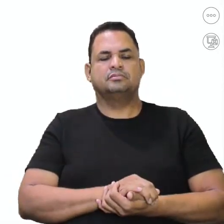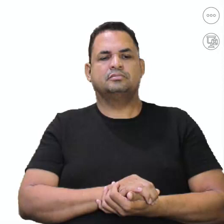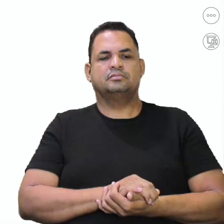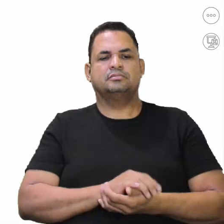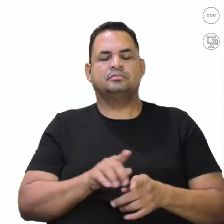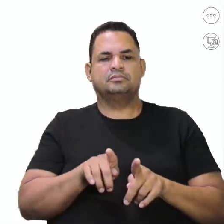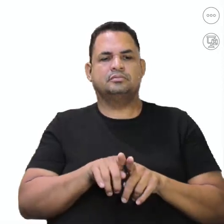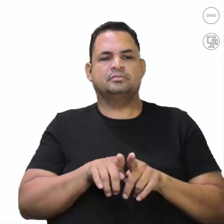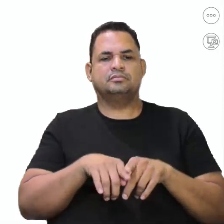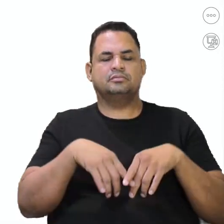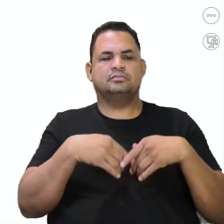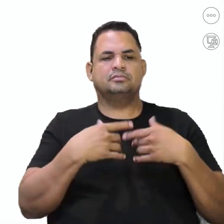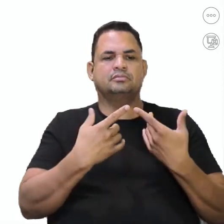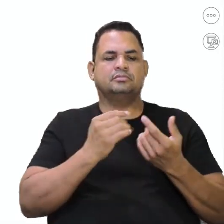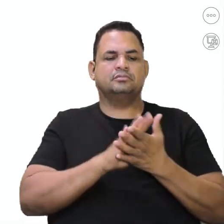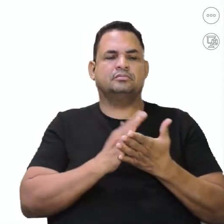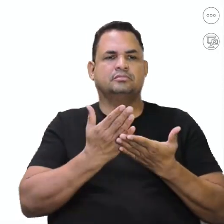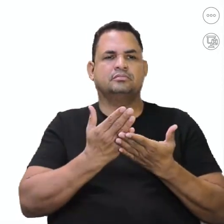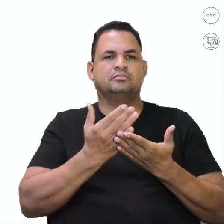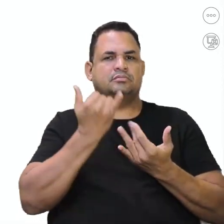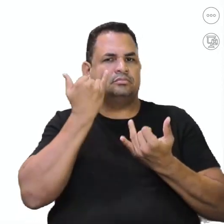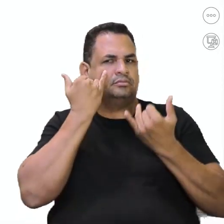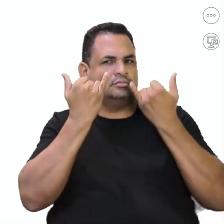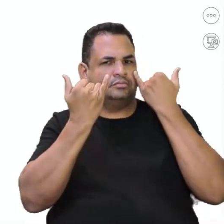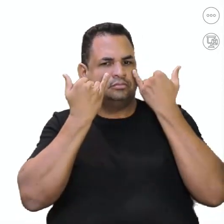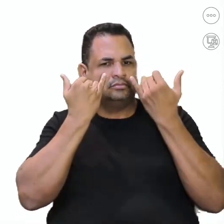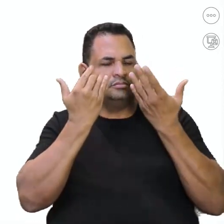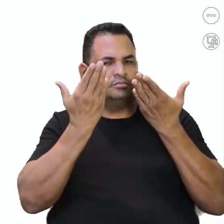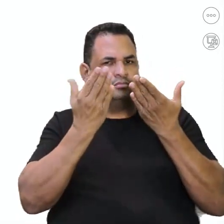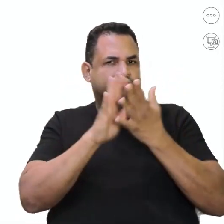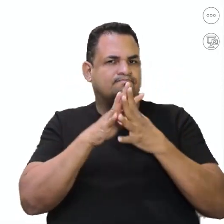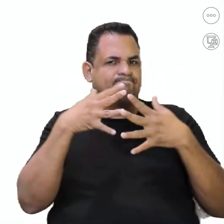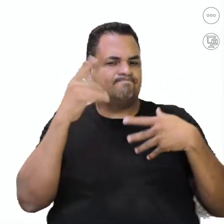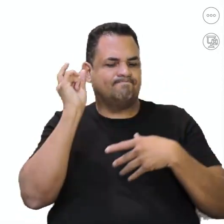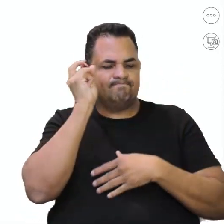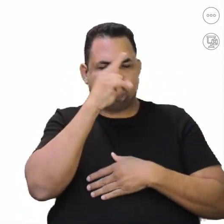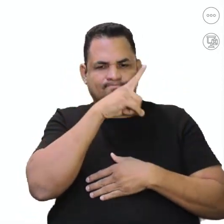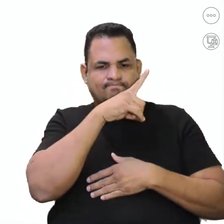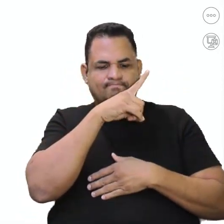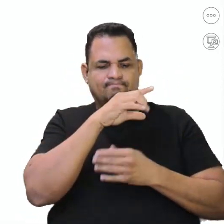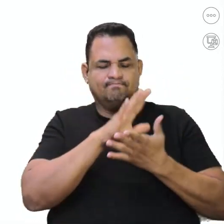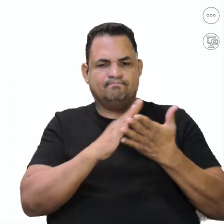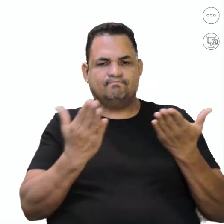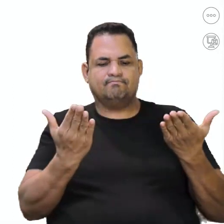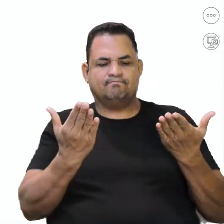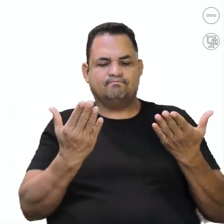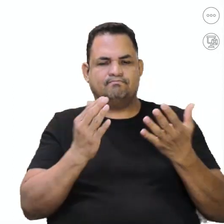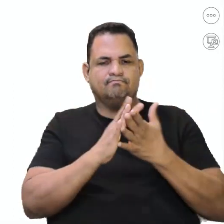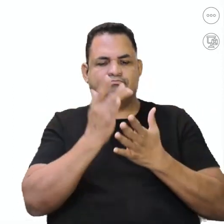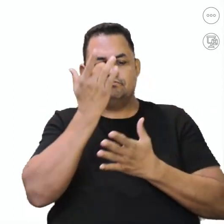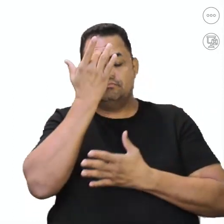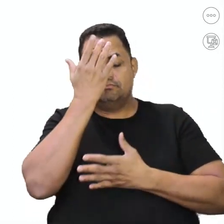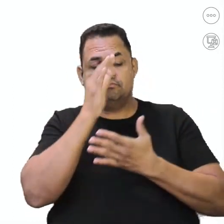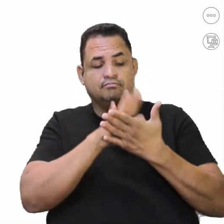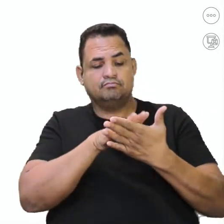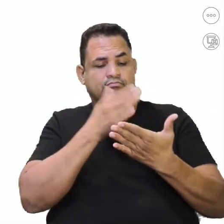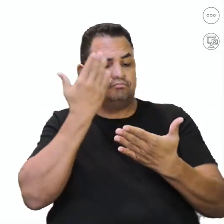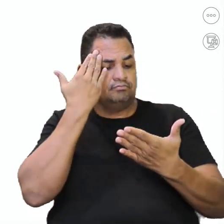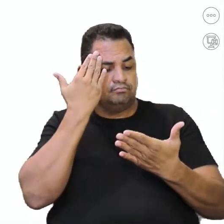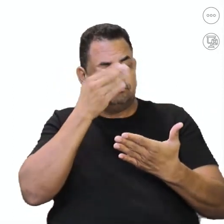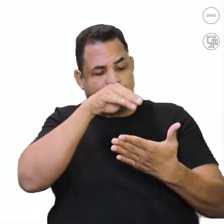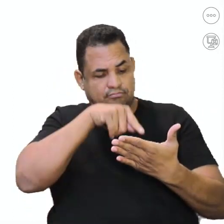ele faz também o quê? Ele faz com que uma informação bem complicada seja fácil para você ler, para